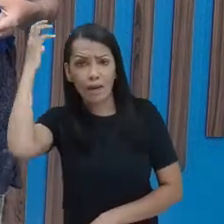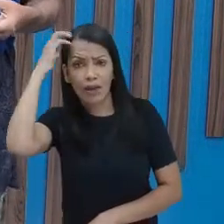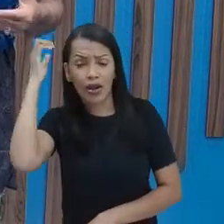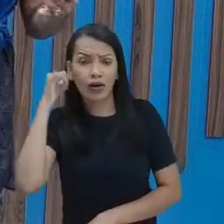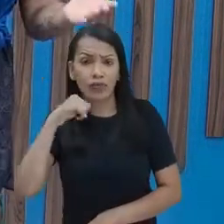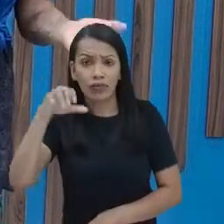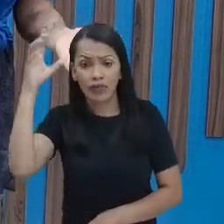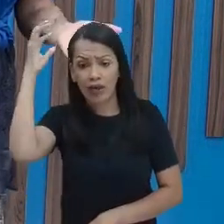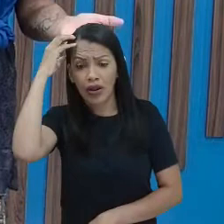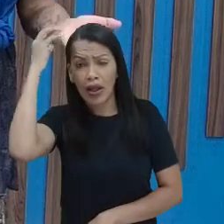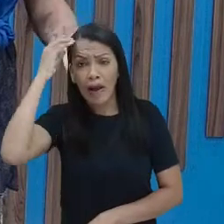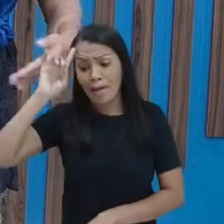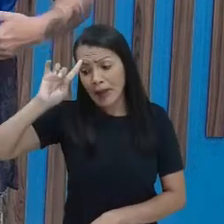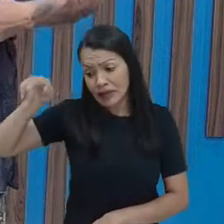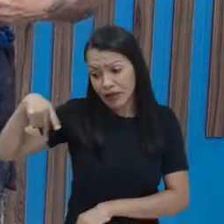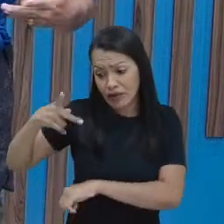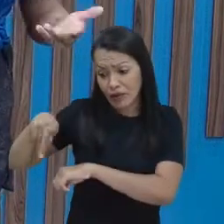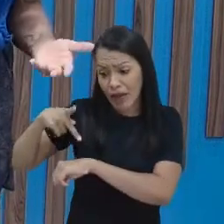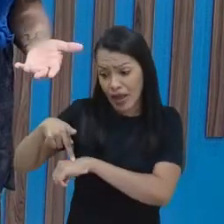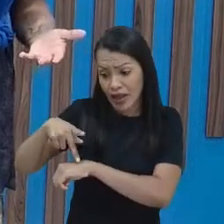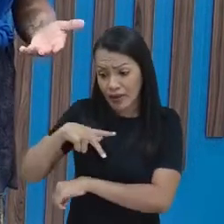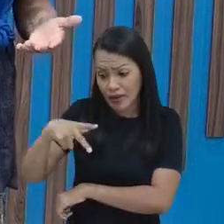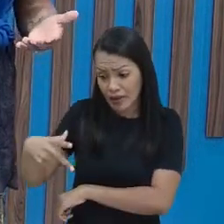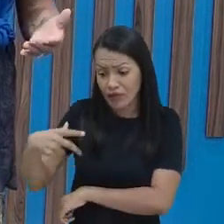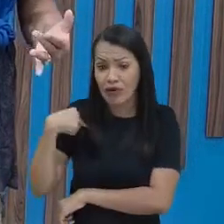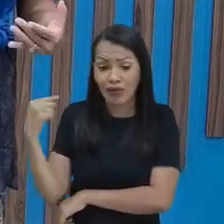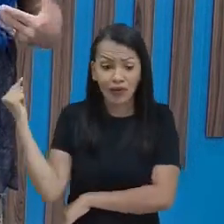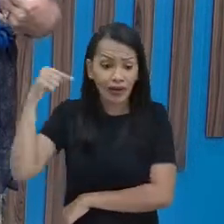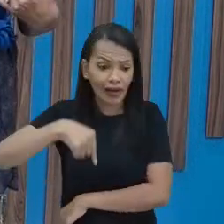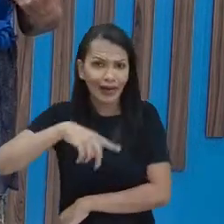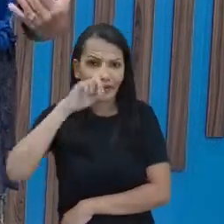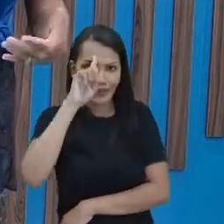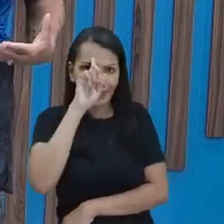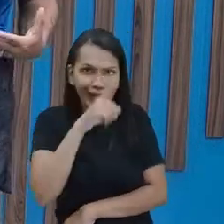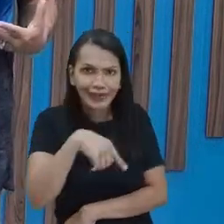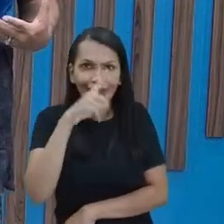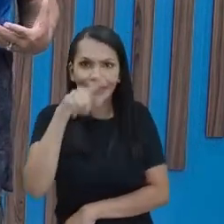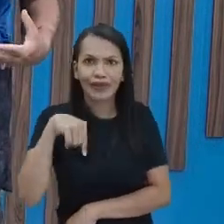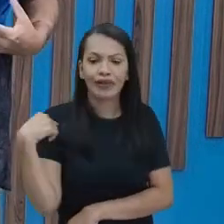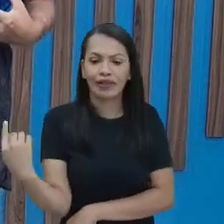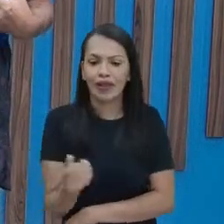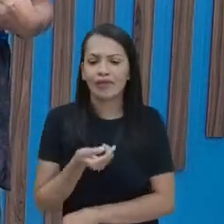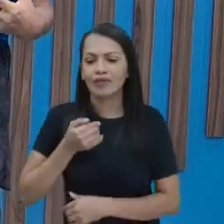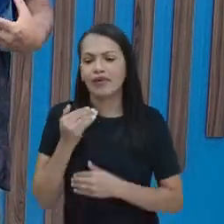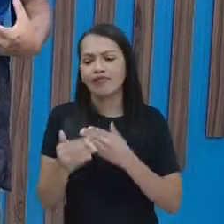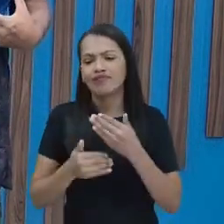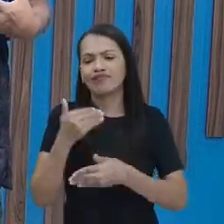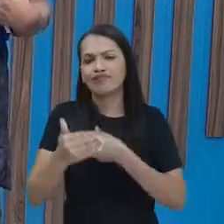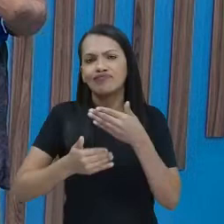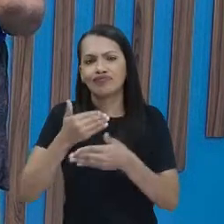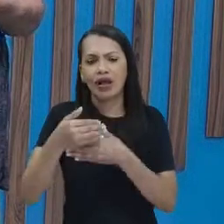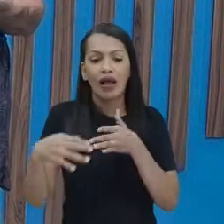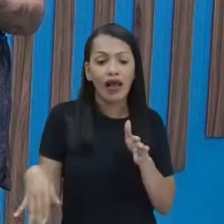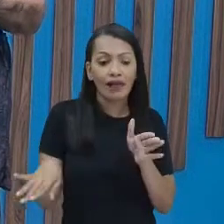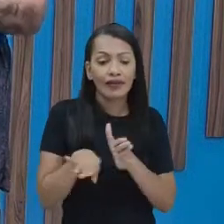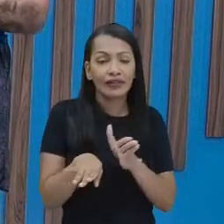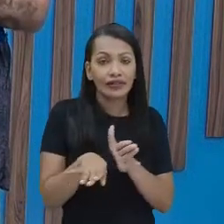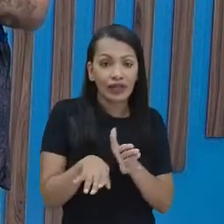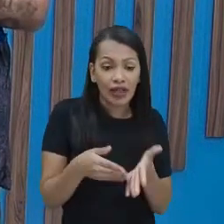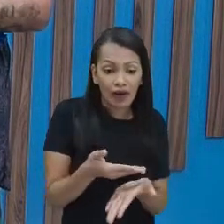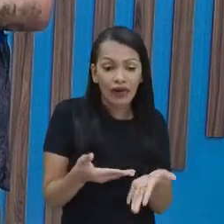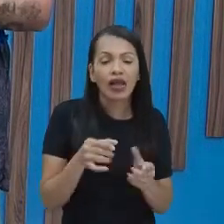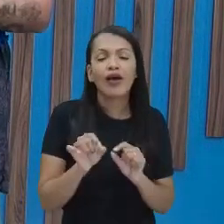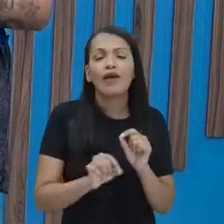português, mandava num país que estava do outro lado do oceano. Ao longo disso, a gente foi avançando até chegar até o nosso